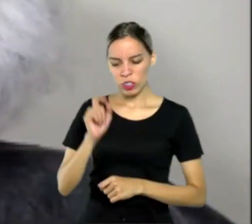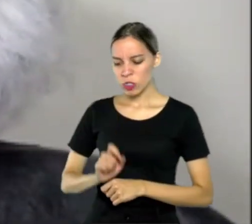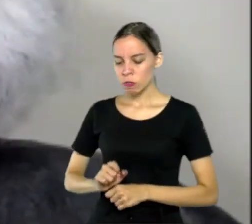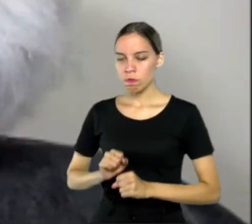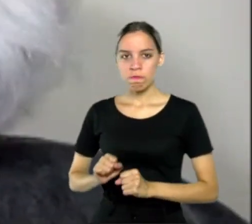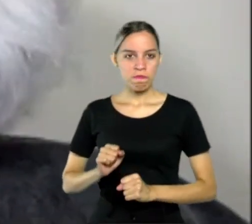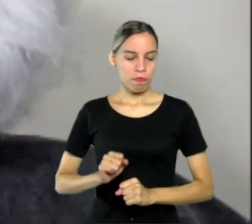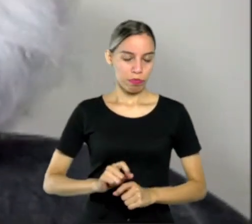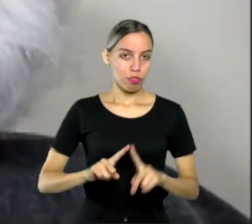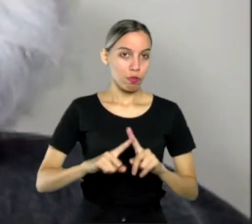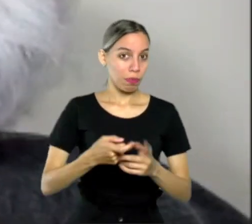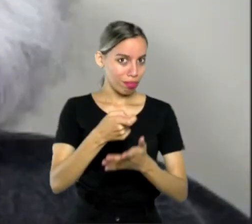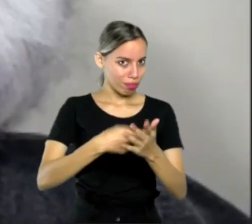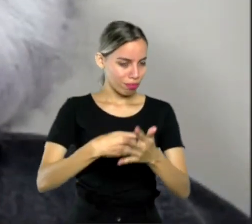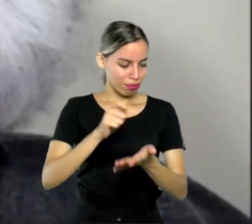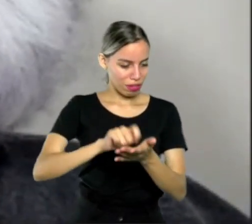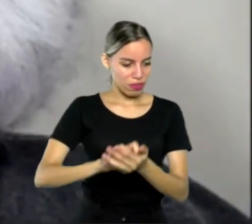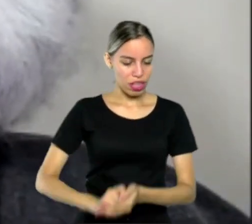aluada.